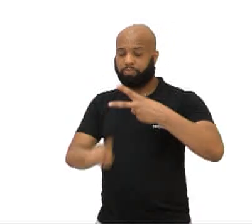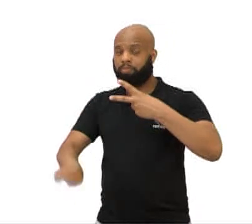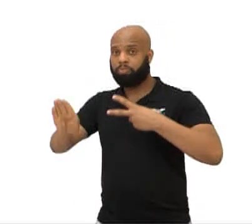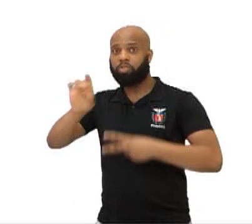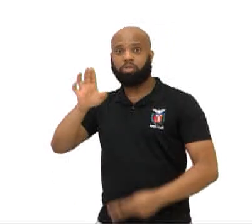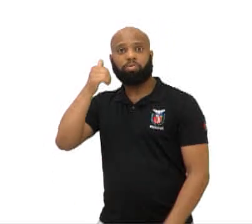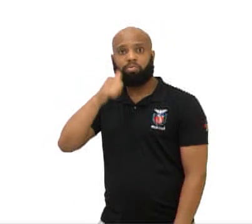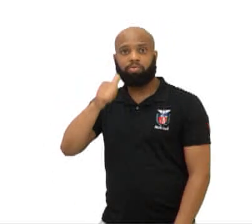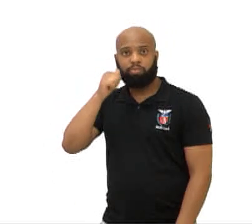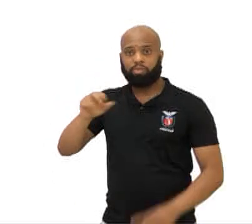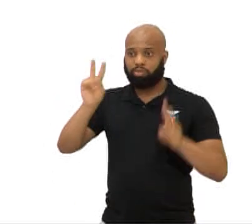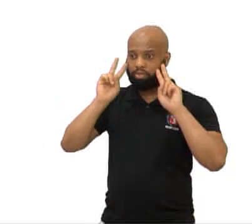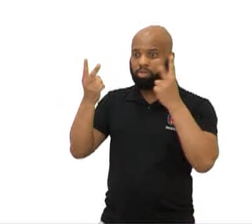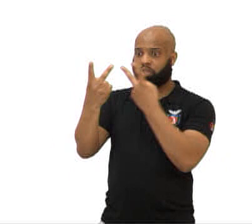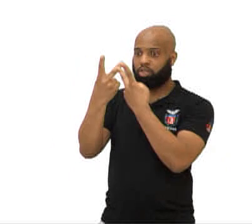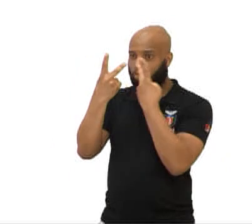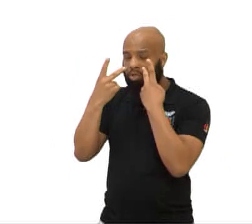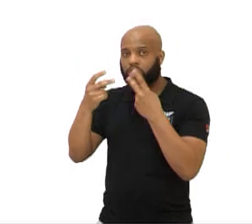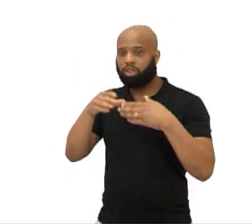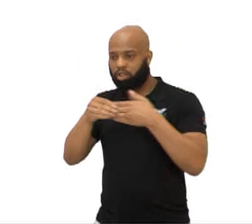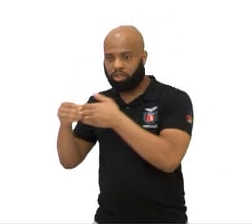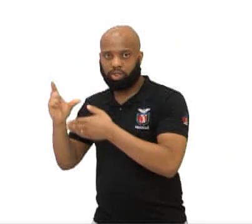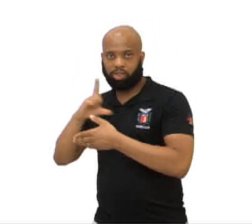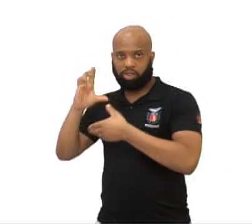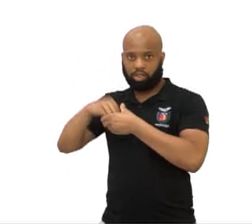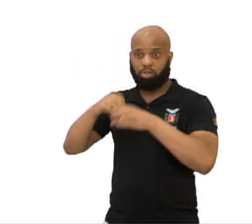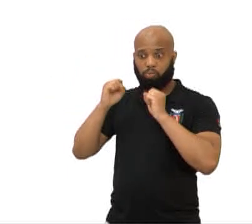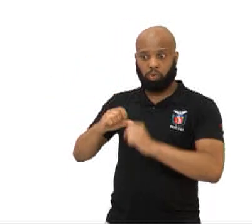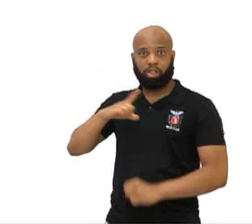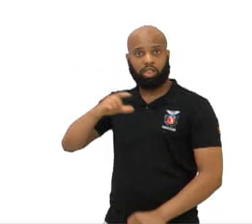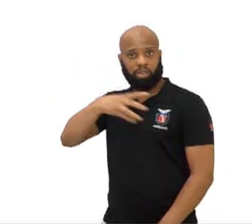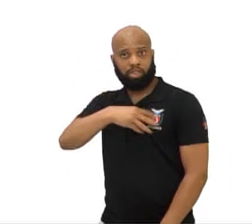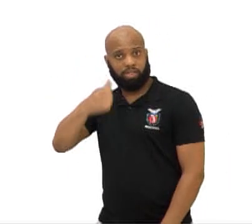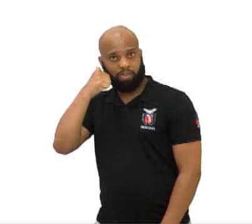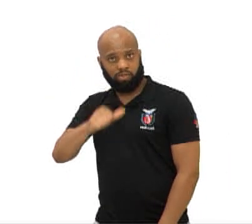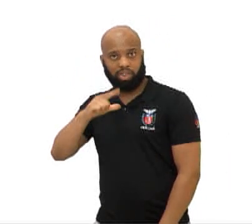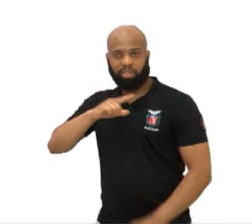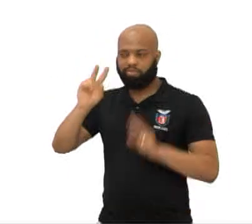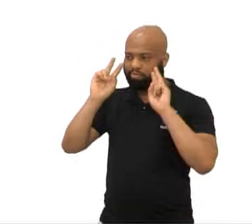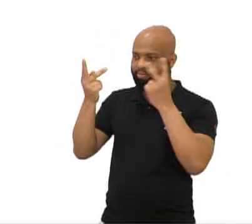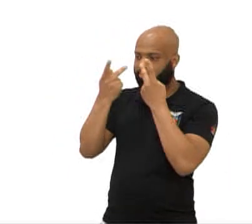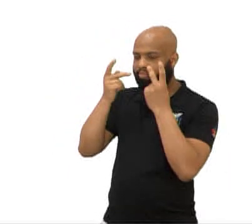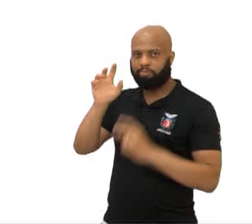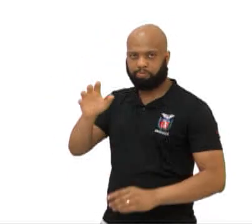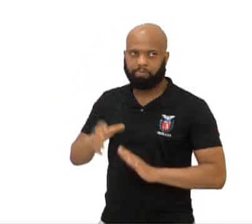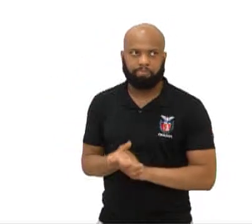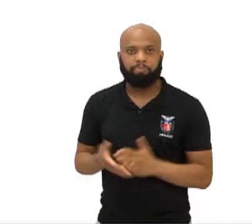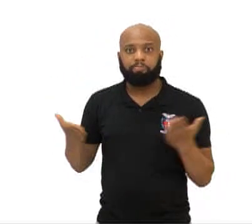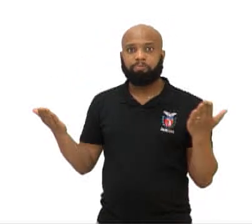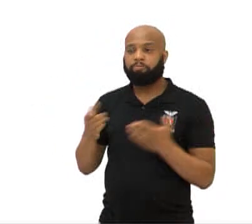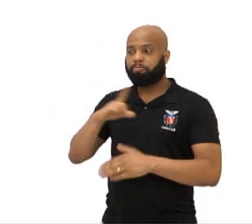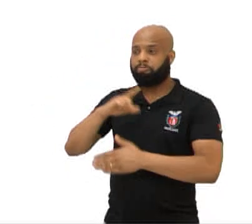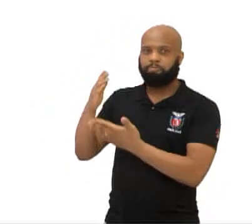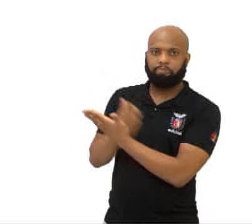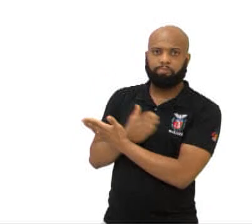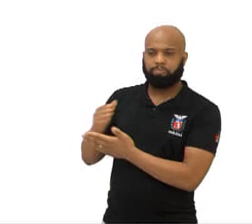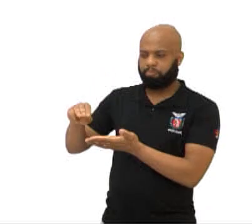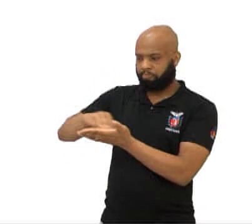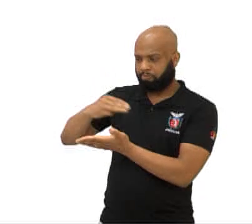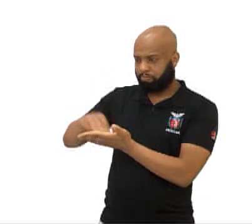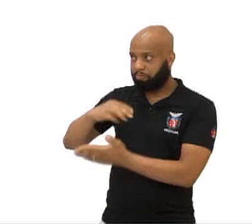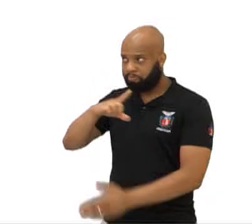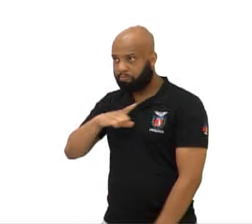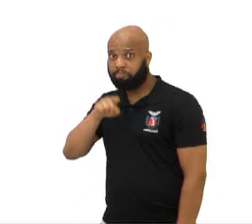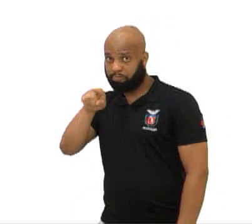mulheres daltônicas ou portadoras podem ter filha daltônica. Vamos lá, pessoal. Tá? Então, temos algumas mensagens aí, professor? Ah,